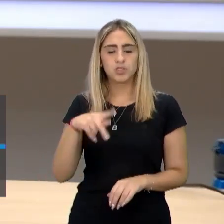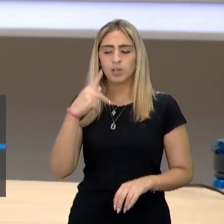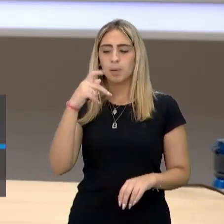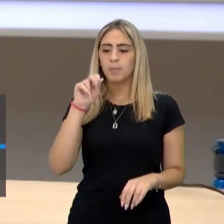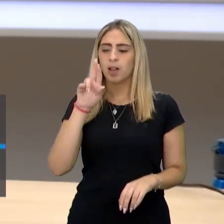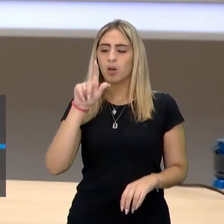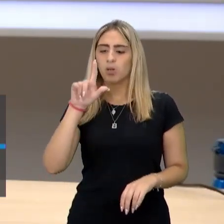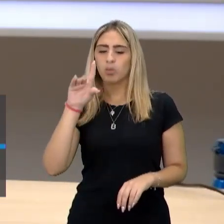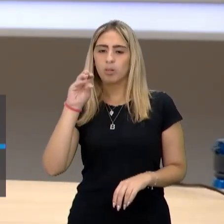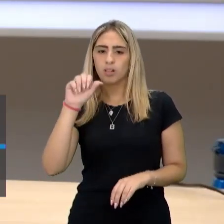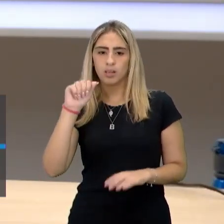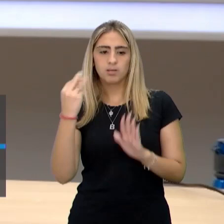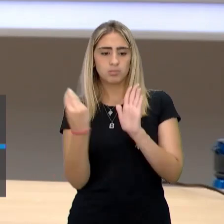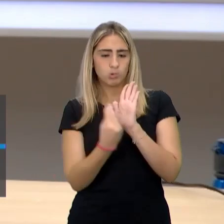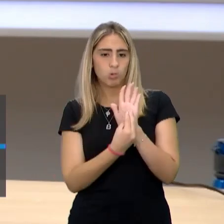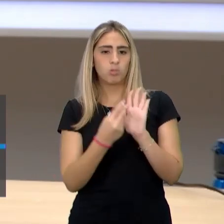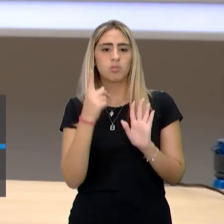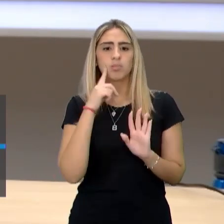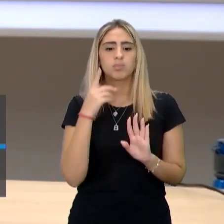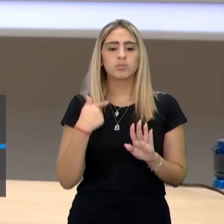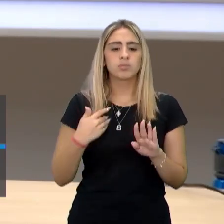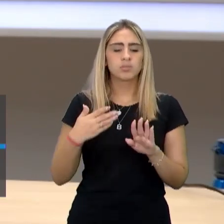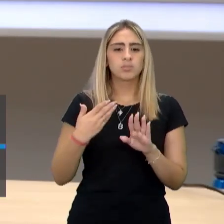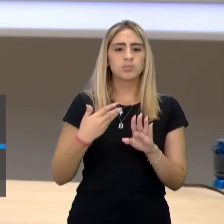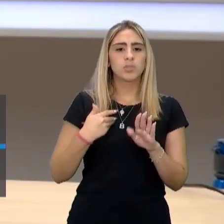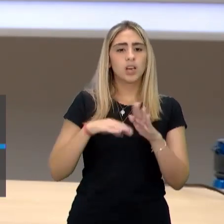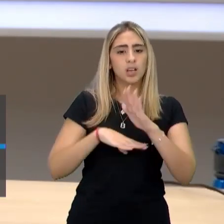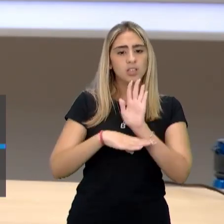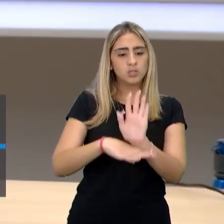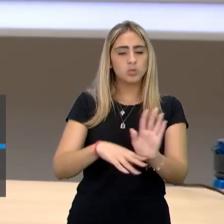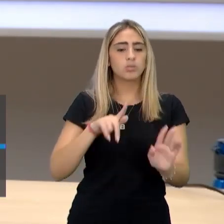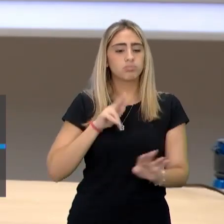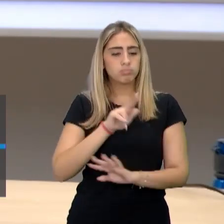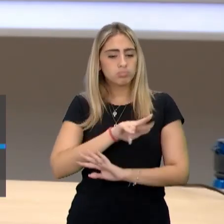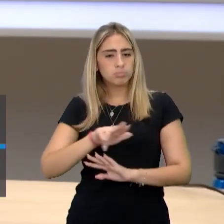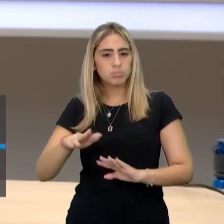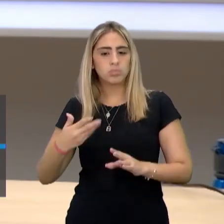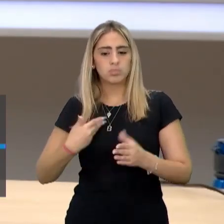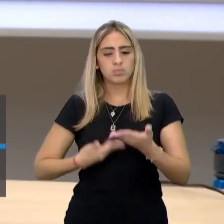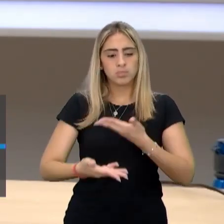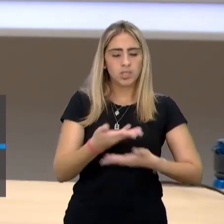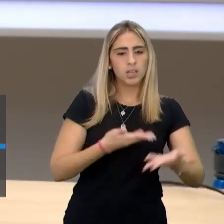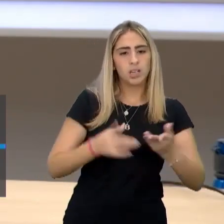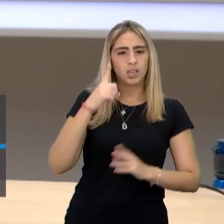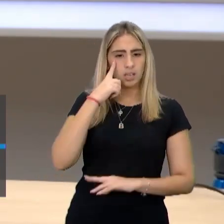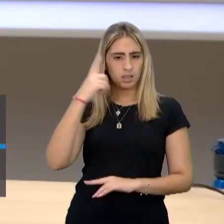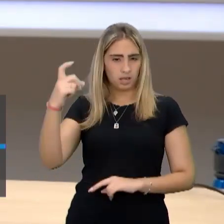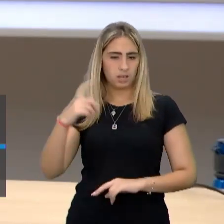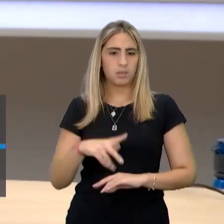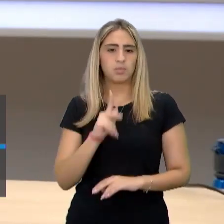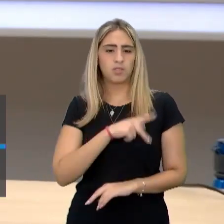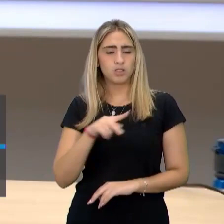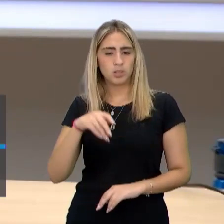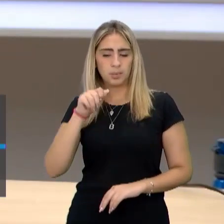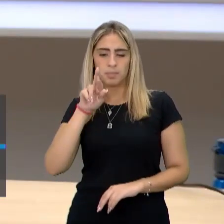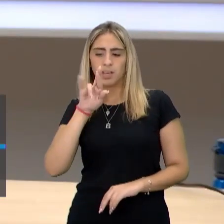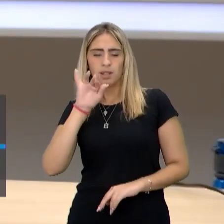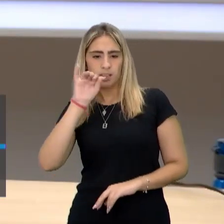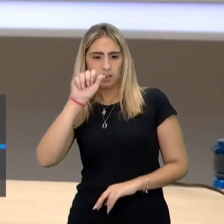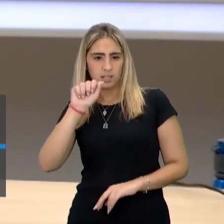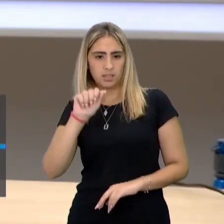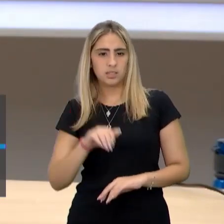Paula colocou cooperação, divergência de ideias. A Pro Maria, da